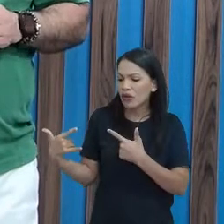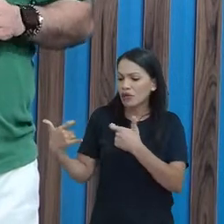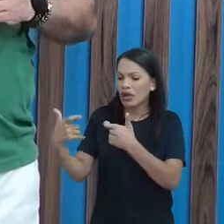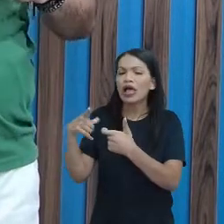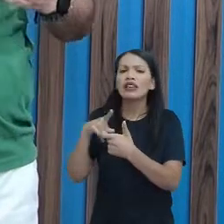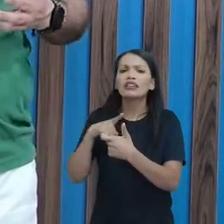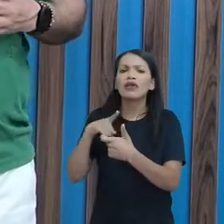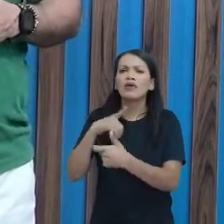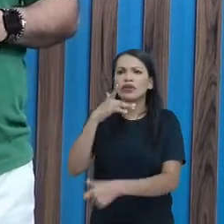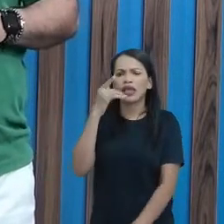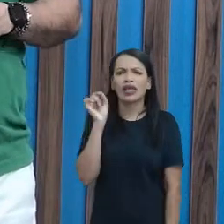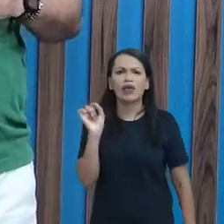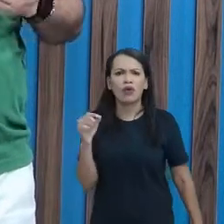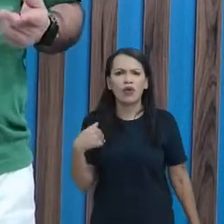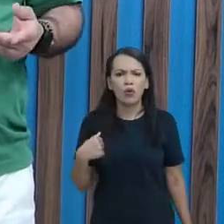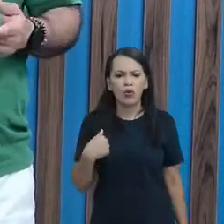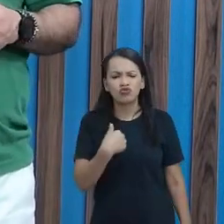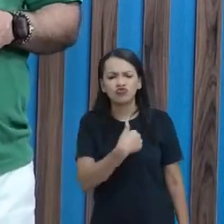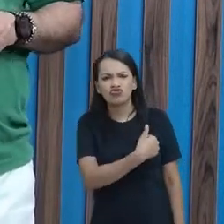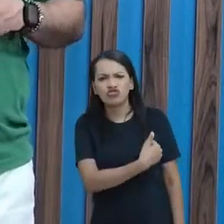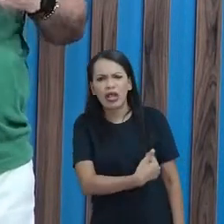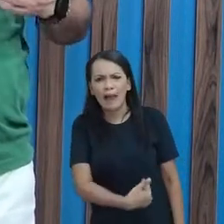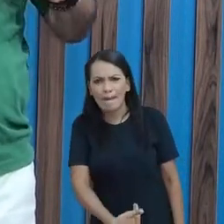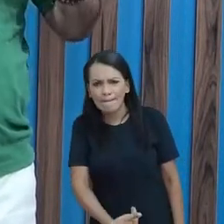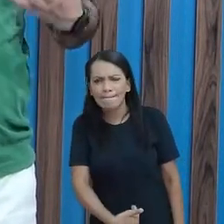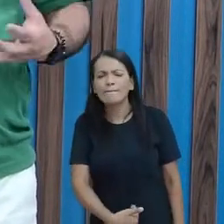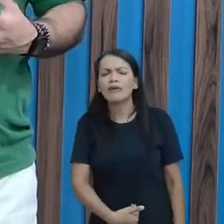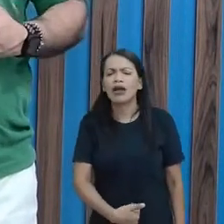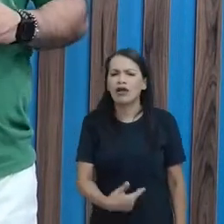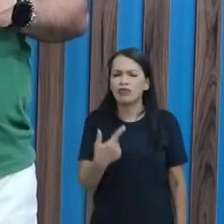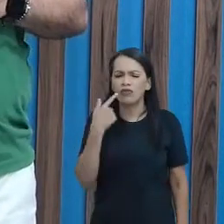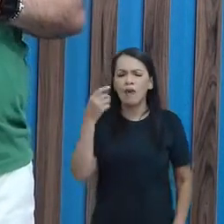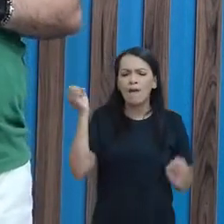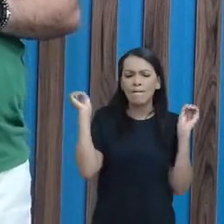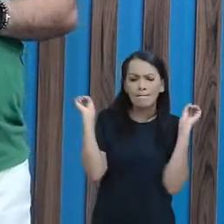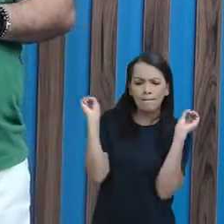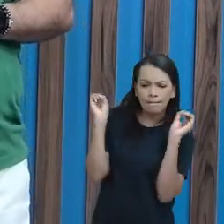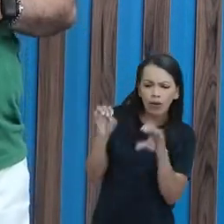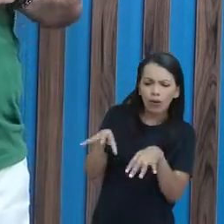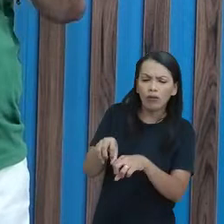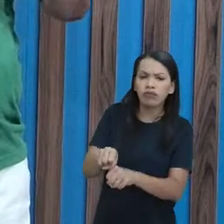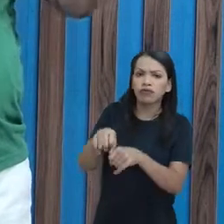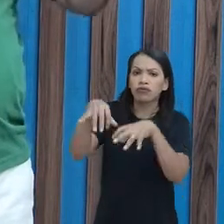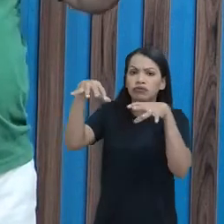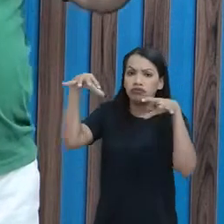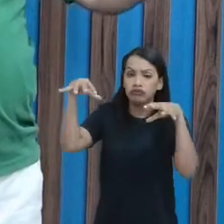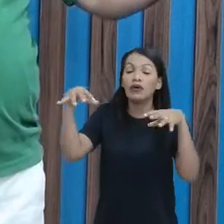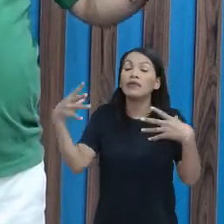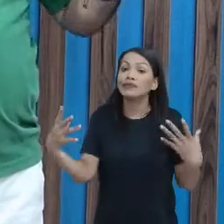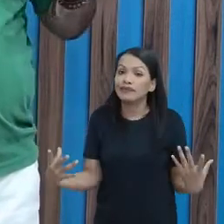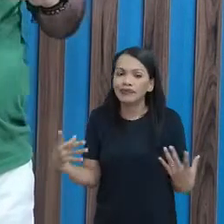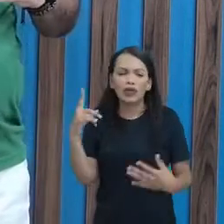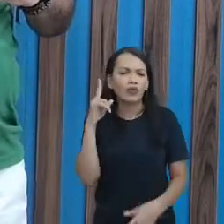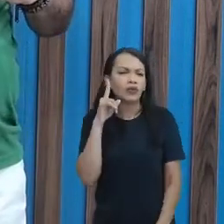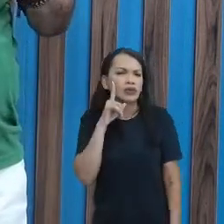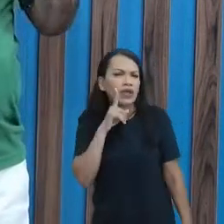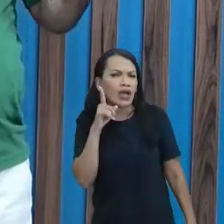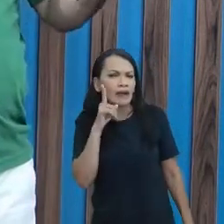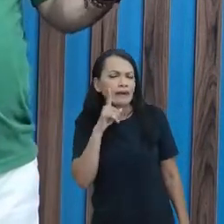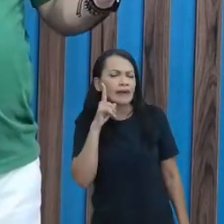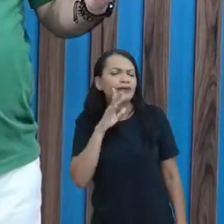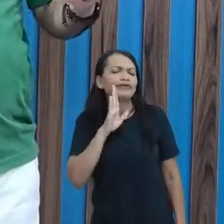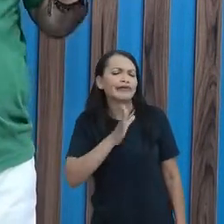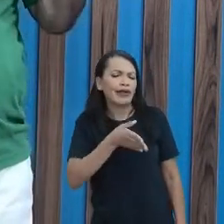ataque japonês à base americana de Pearl Harbor. Então os americanos que haviam ficado, né, naquele